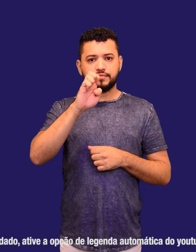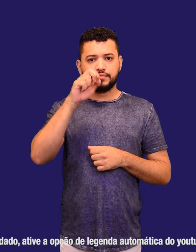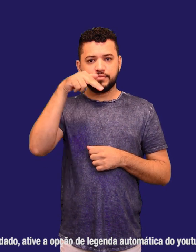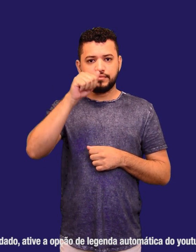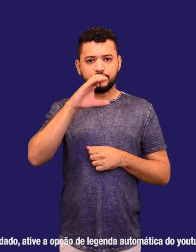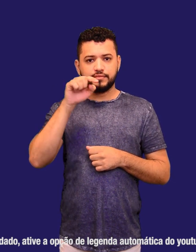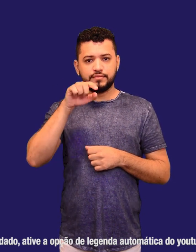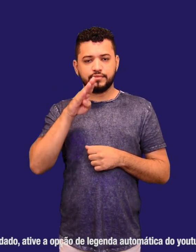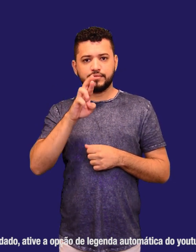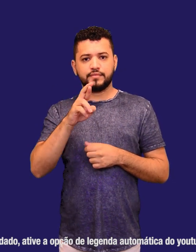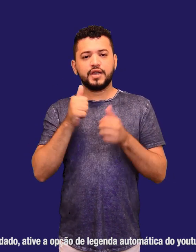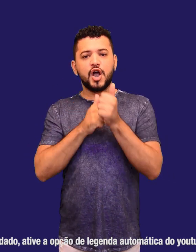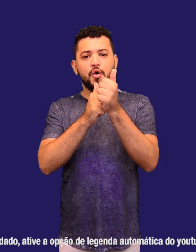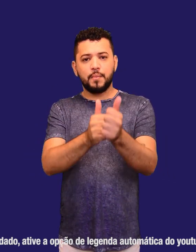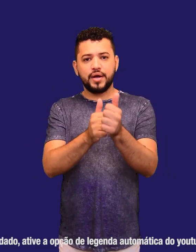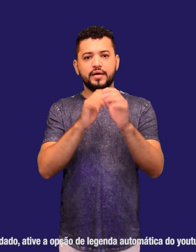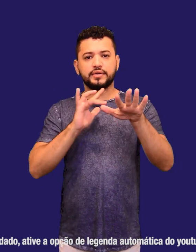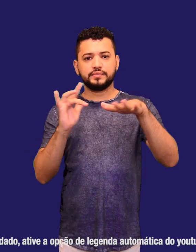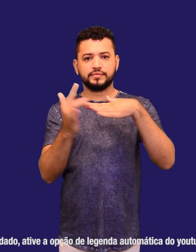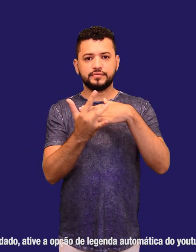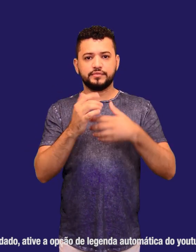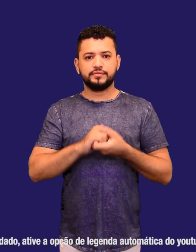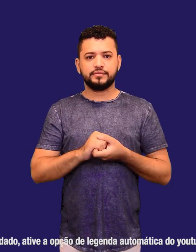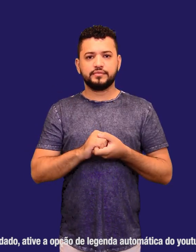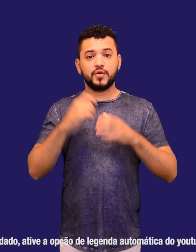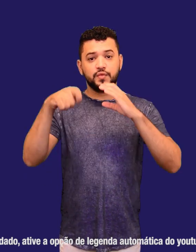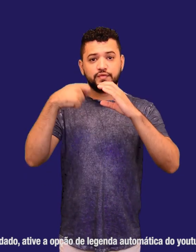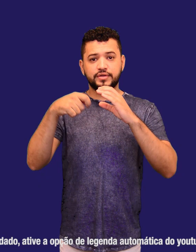www.mg.senac.br e acompanhe nossas redes sociais. A